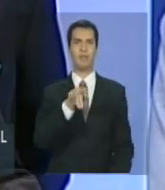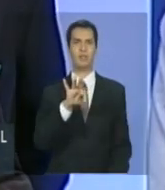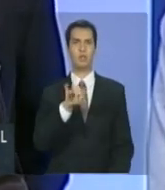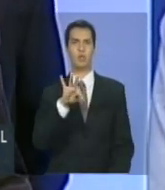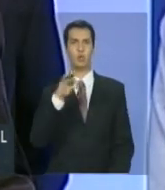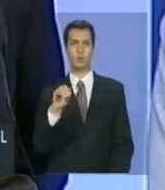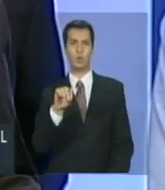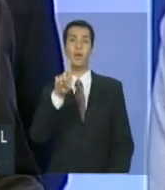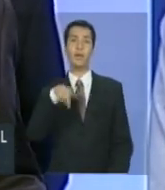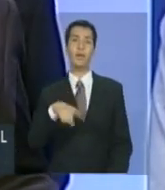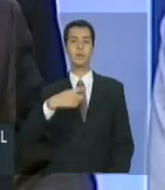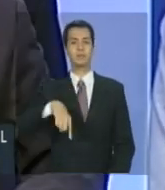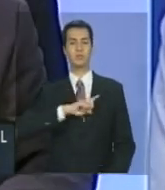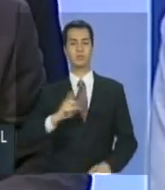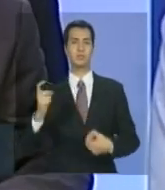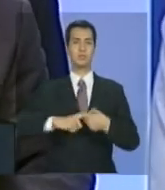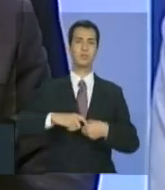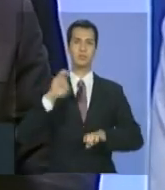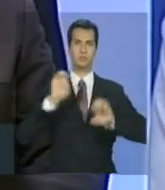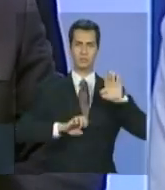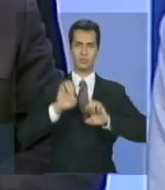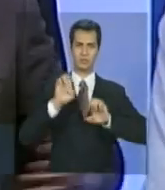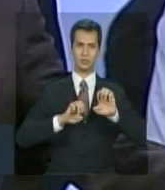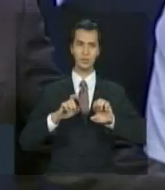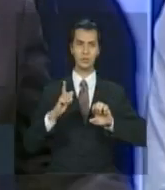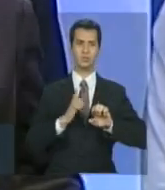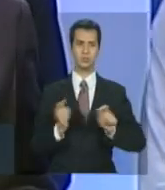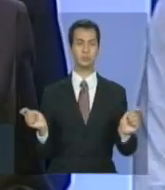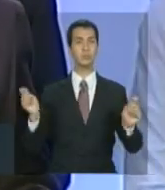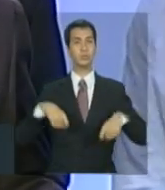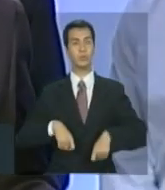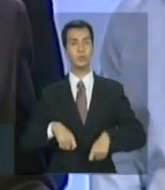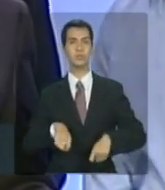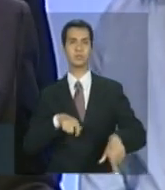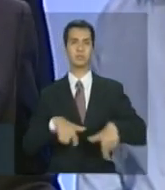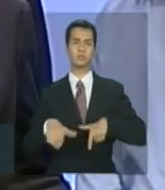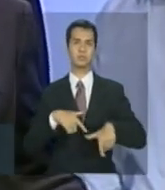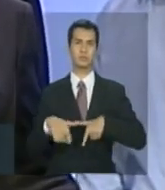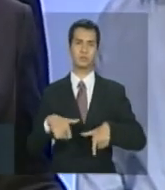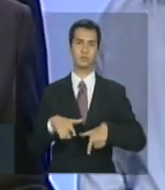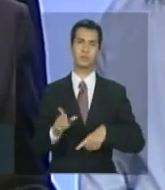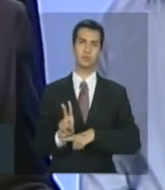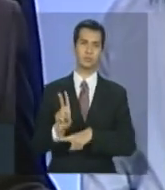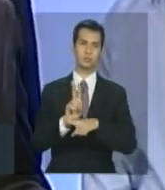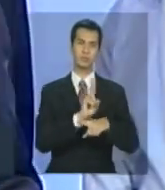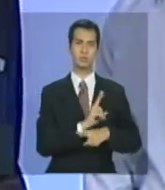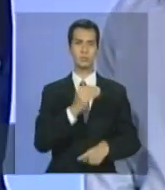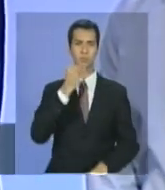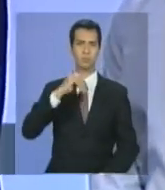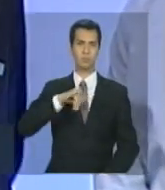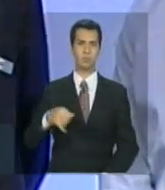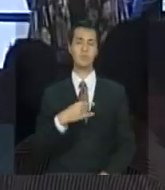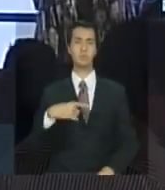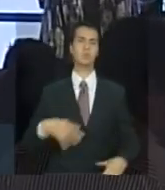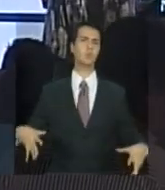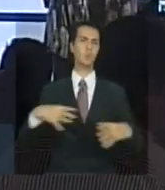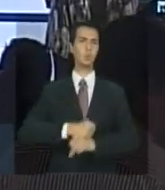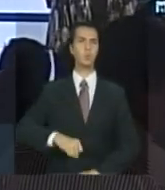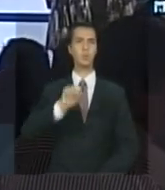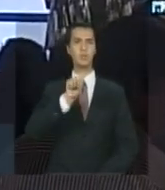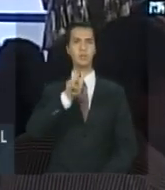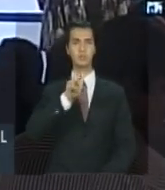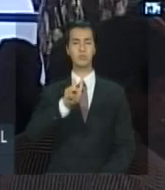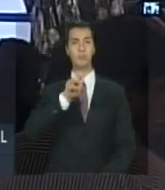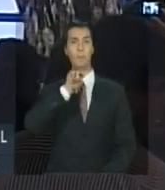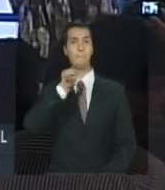é a nossa empresa que tem essa condição maravilhosa de abrir oportunidades. São 85 mil